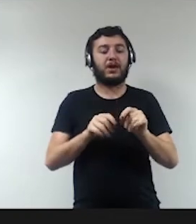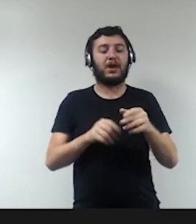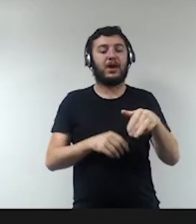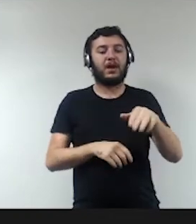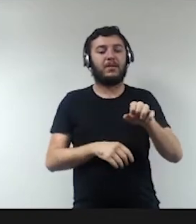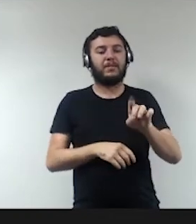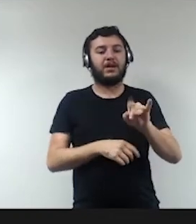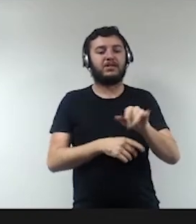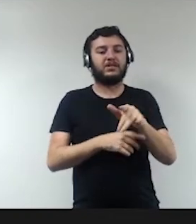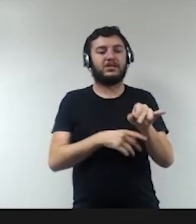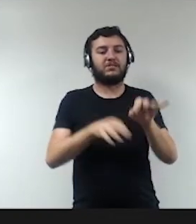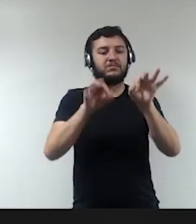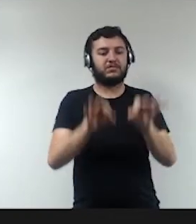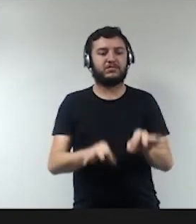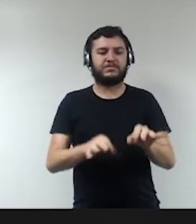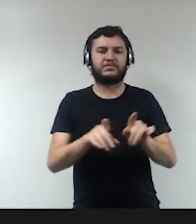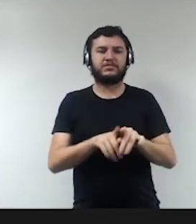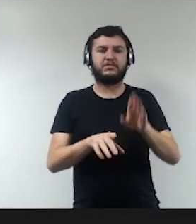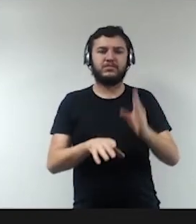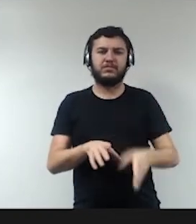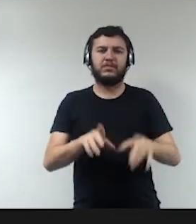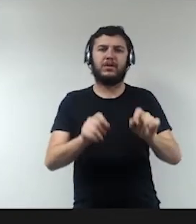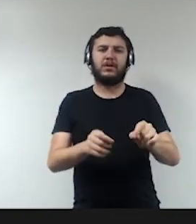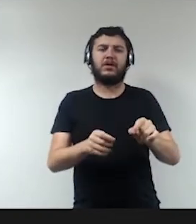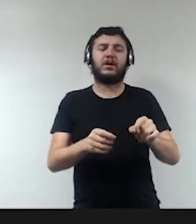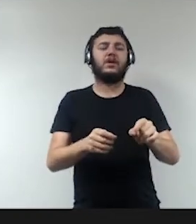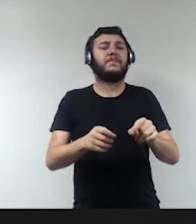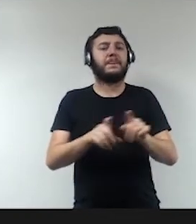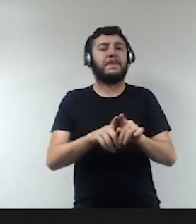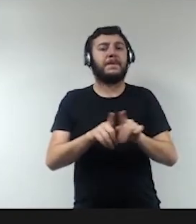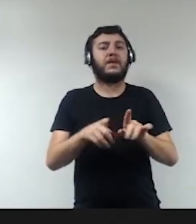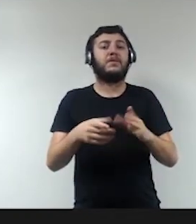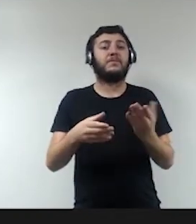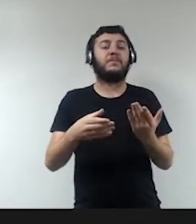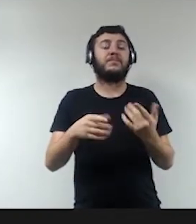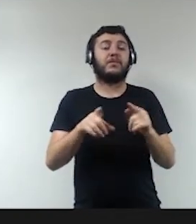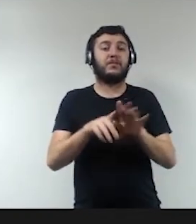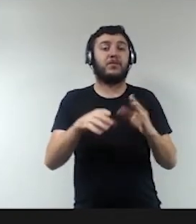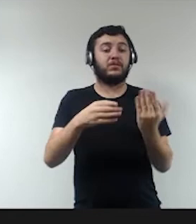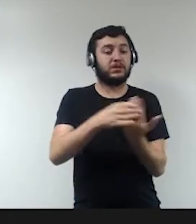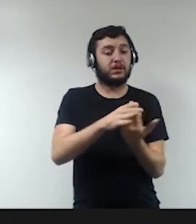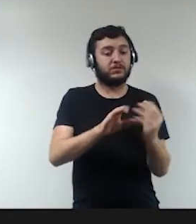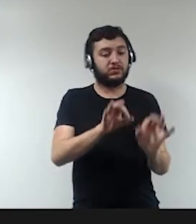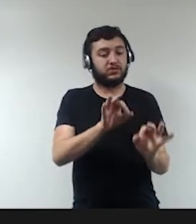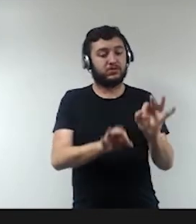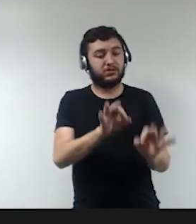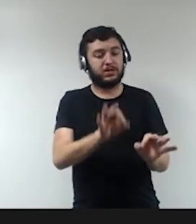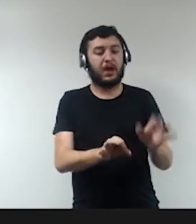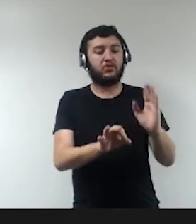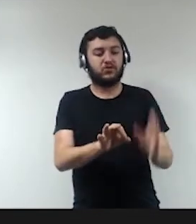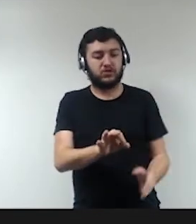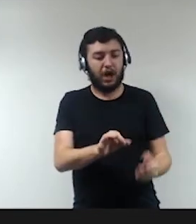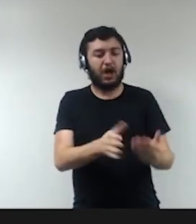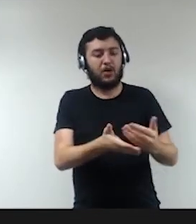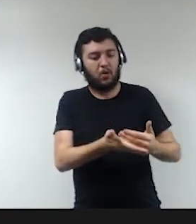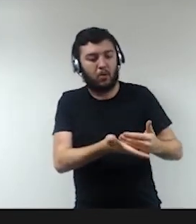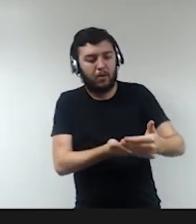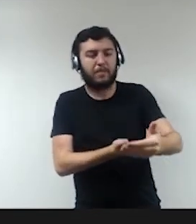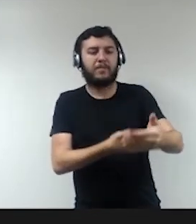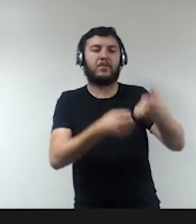desde o início do processamento da recuperação judicial, com a ideia de que, para o